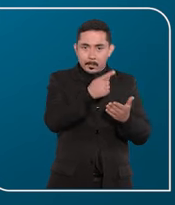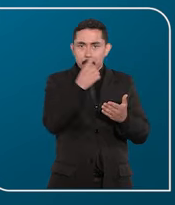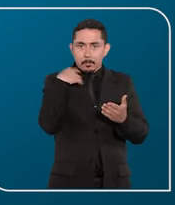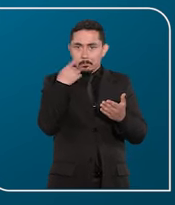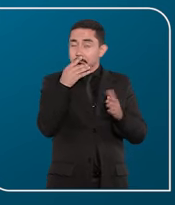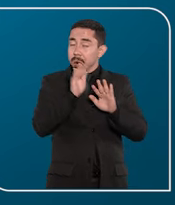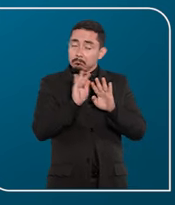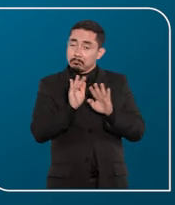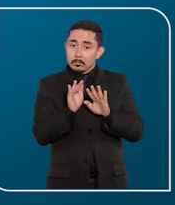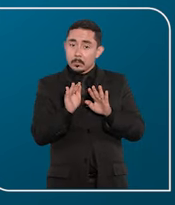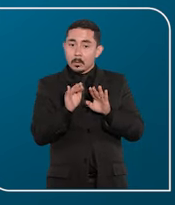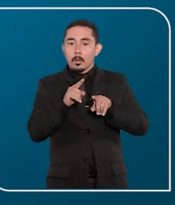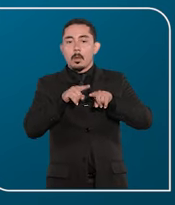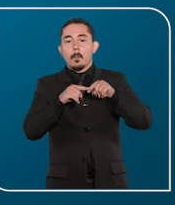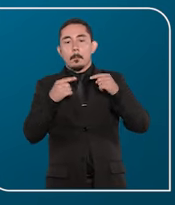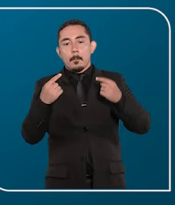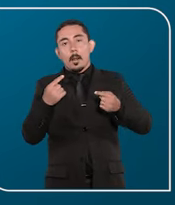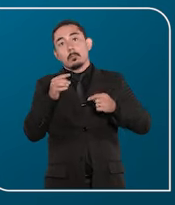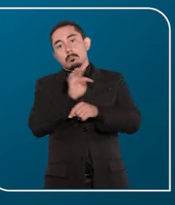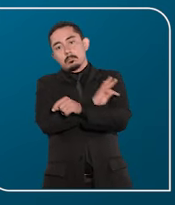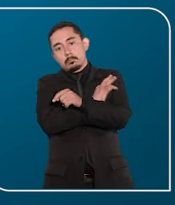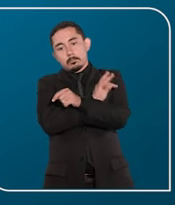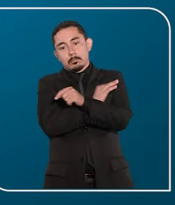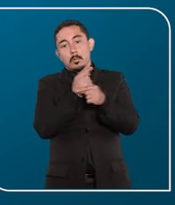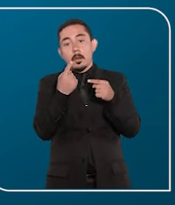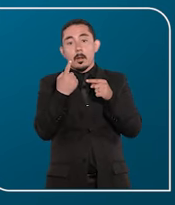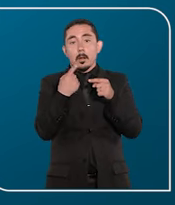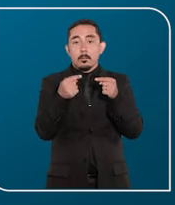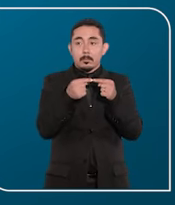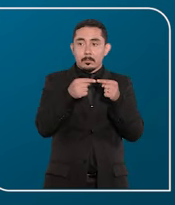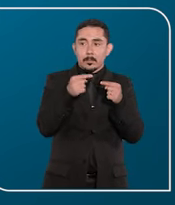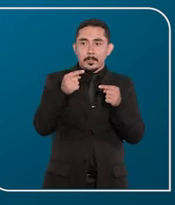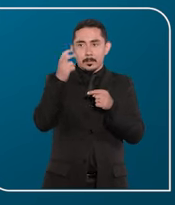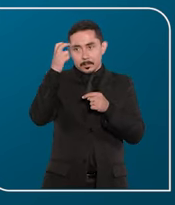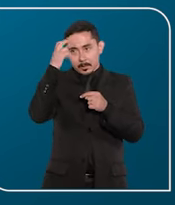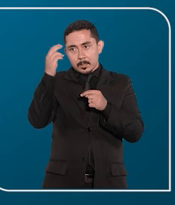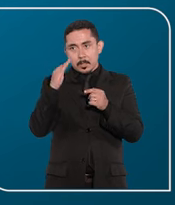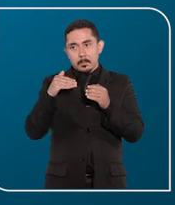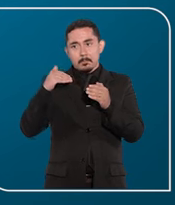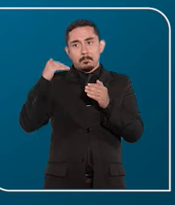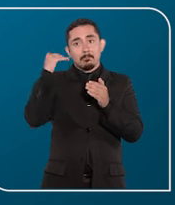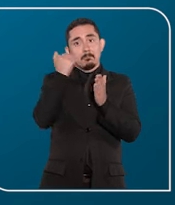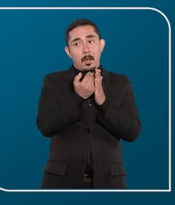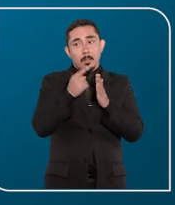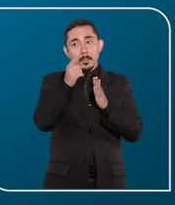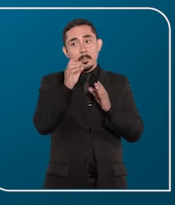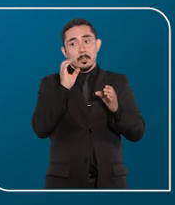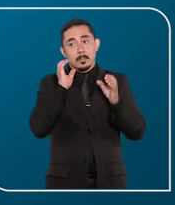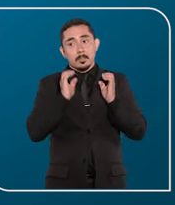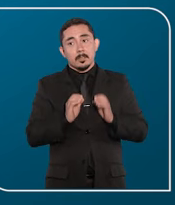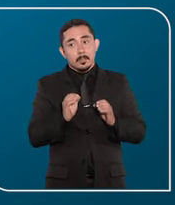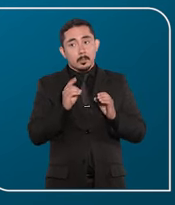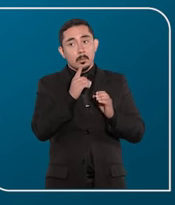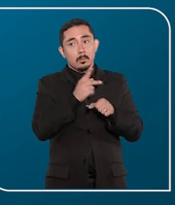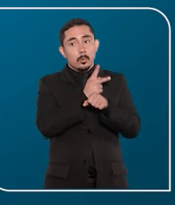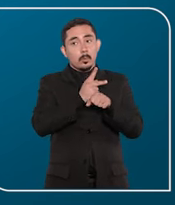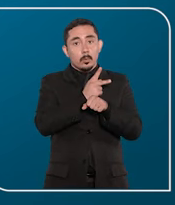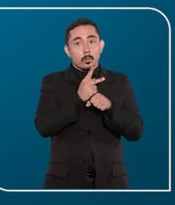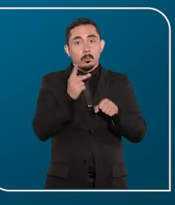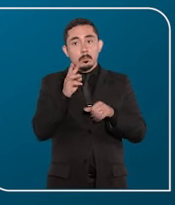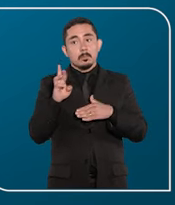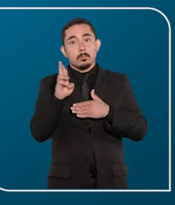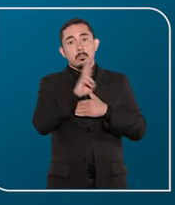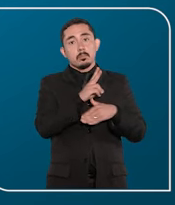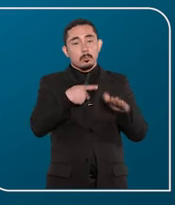né? Tecnicamente seria o mais inteligente para o cidadão buscar a sua representação para a efetivação